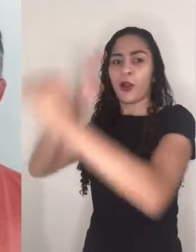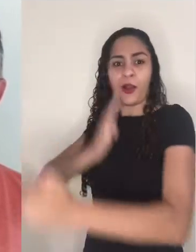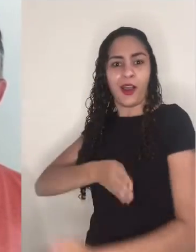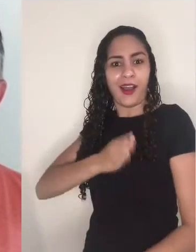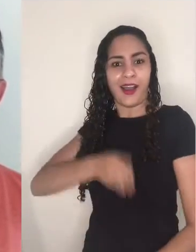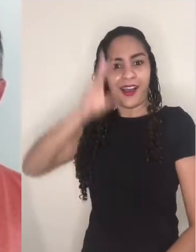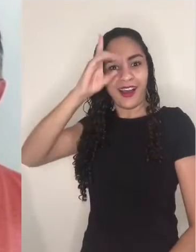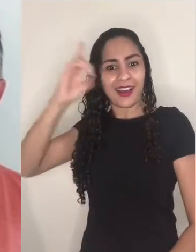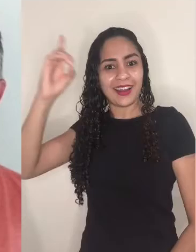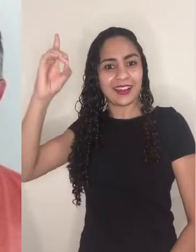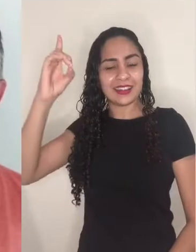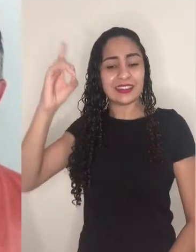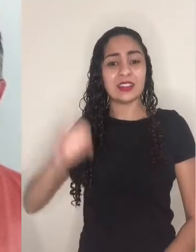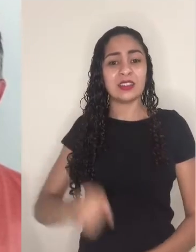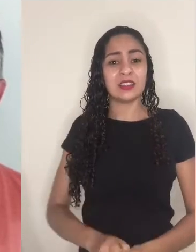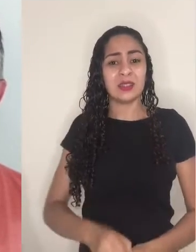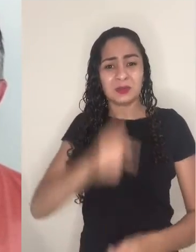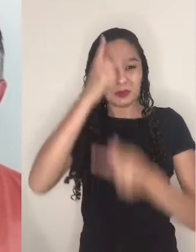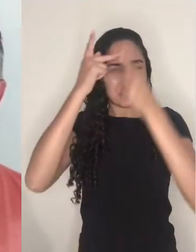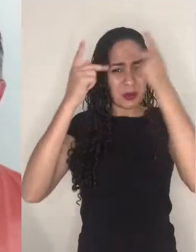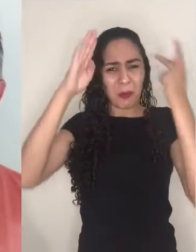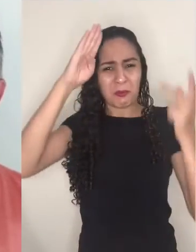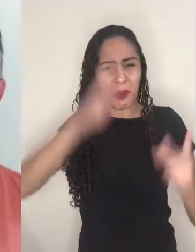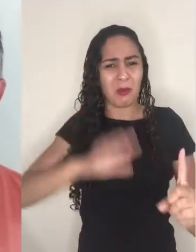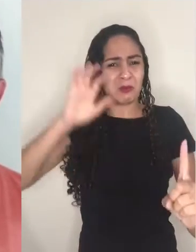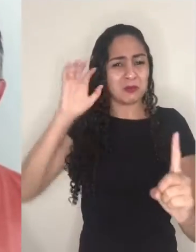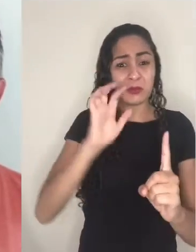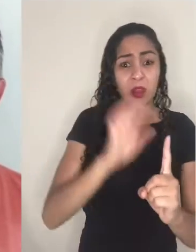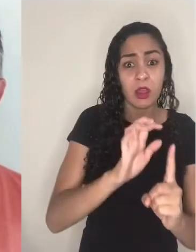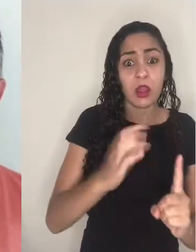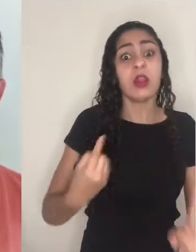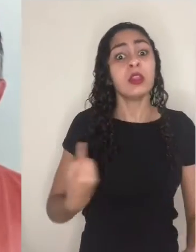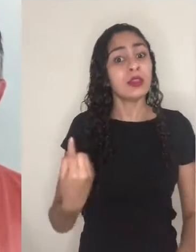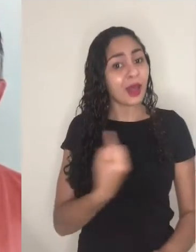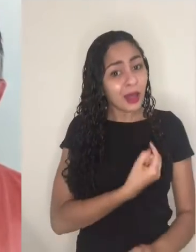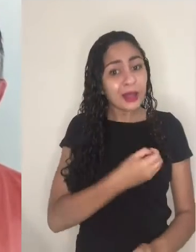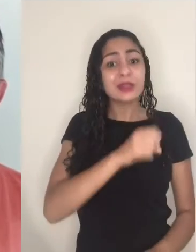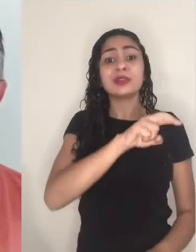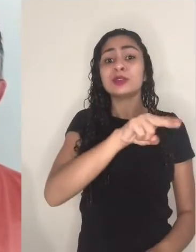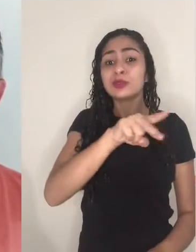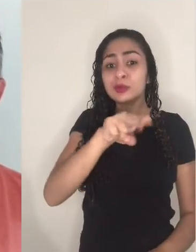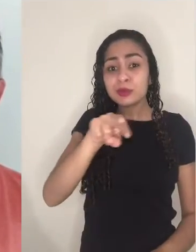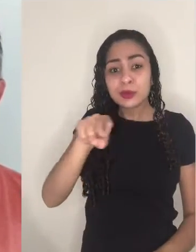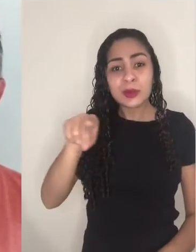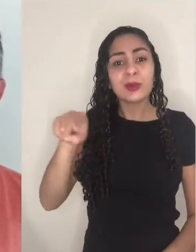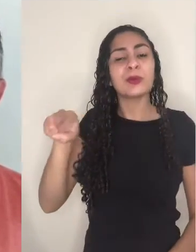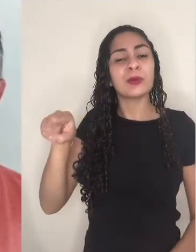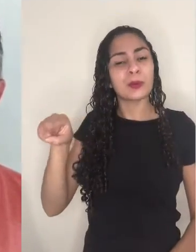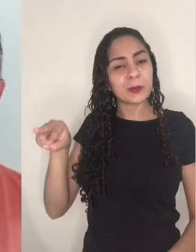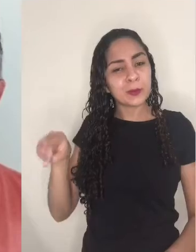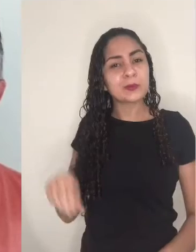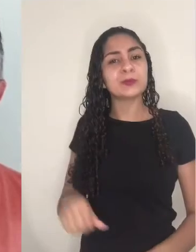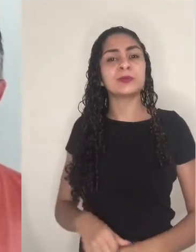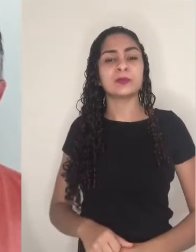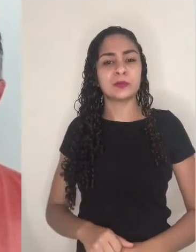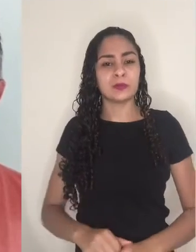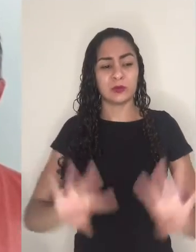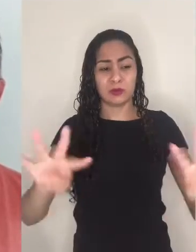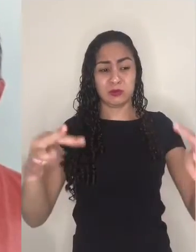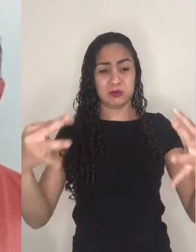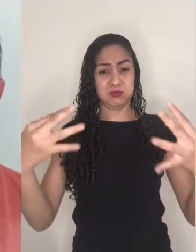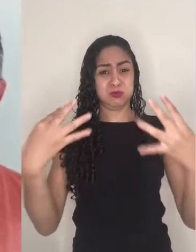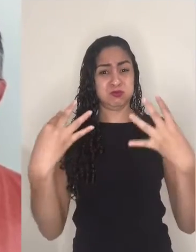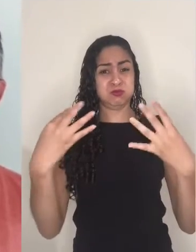dos homens maus, muito menos nós seremos livrados